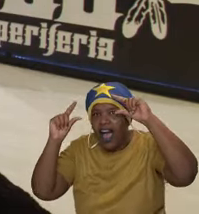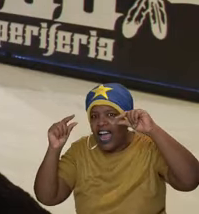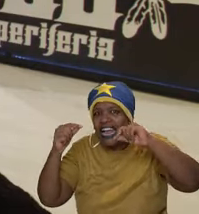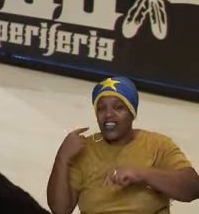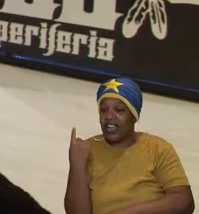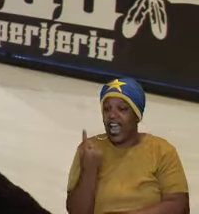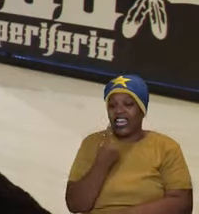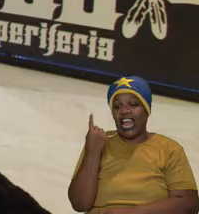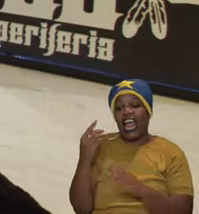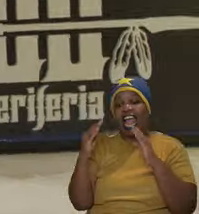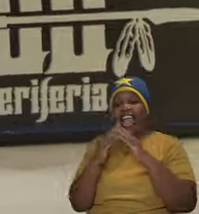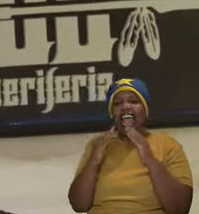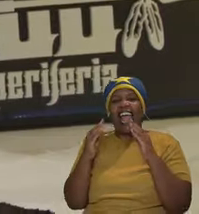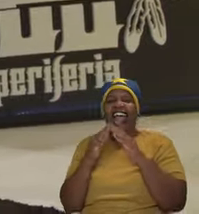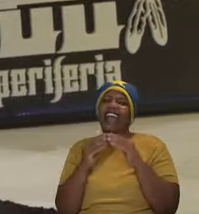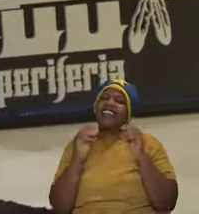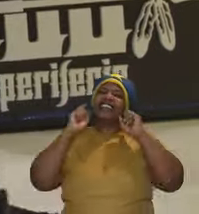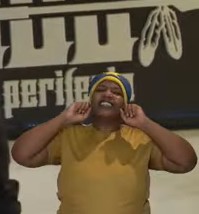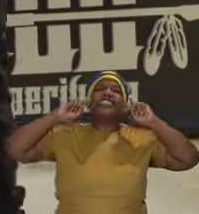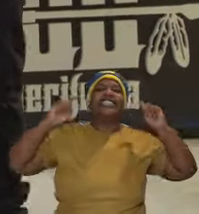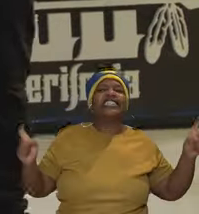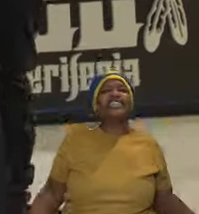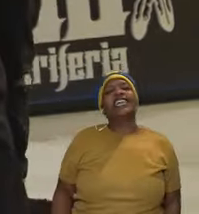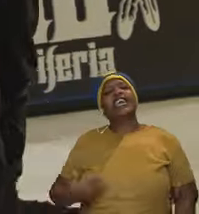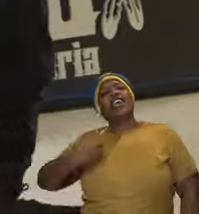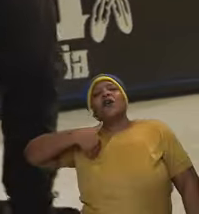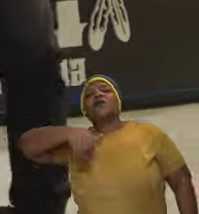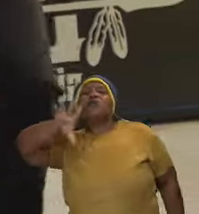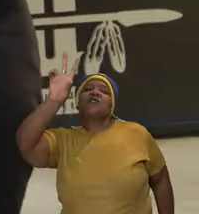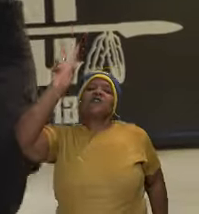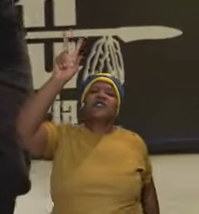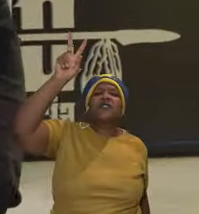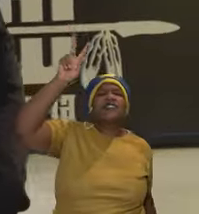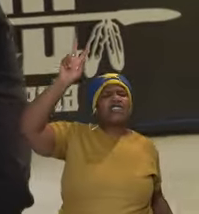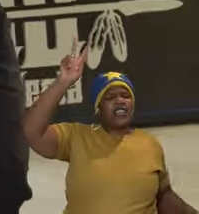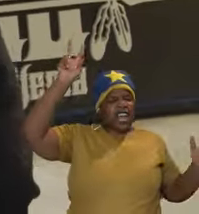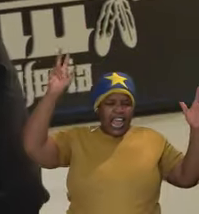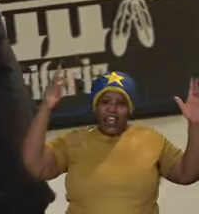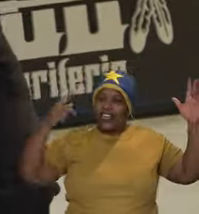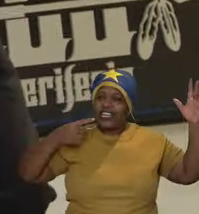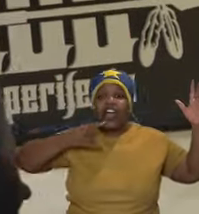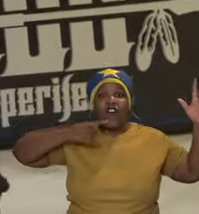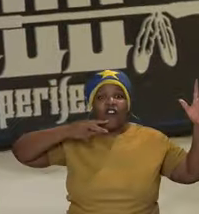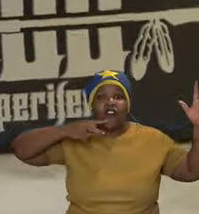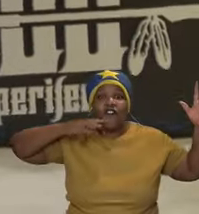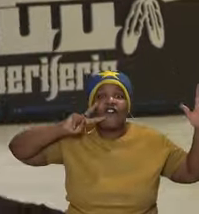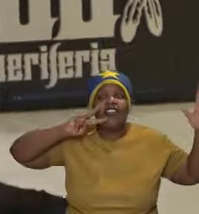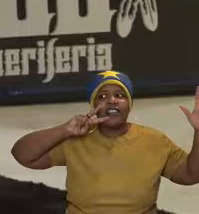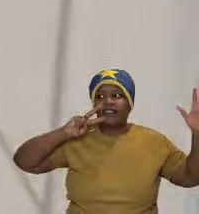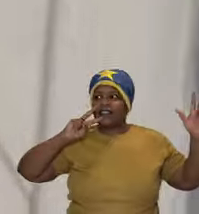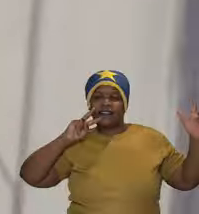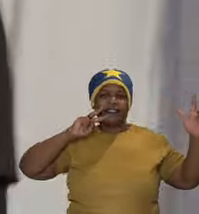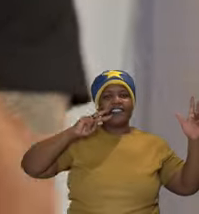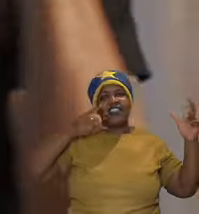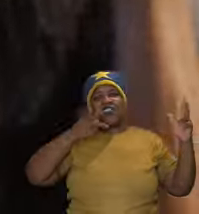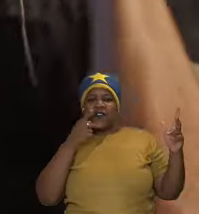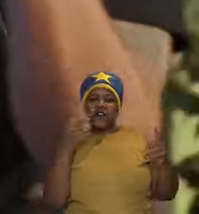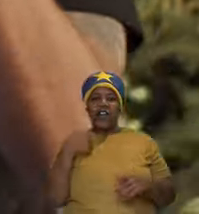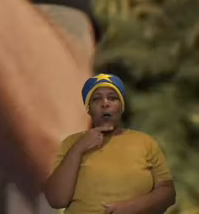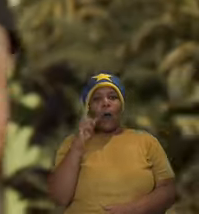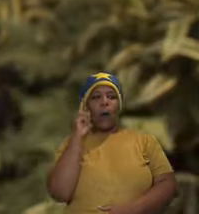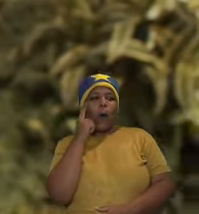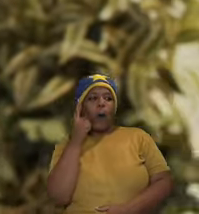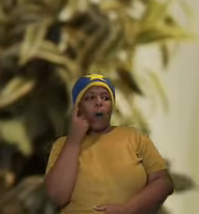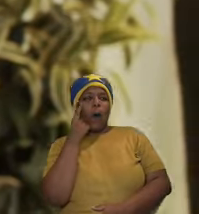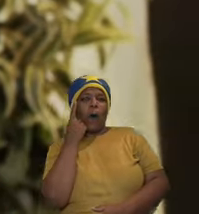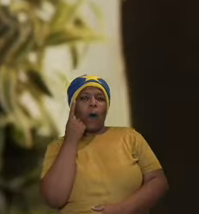sozinho em casa não dá mais, e eu preciso da matilha. Já trouxe a vodka, fazer uma clandestina, tipo aquela